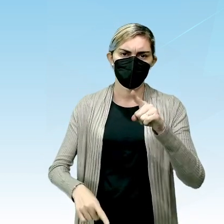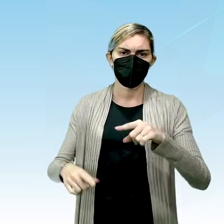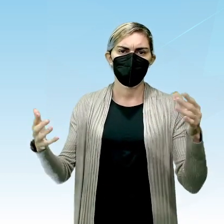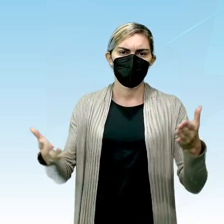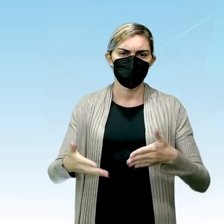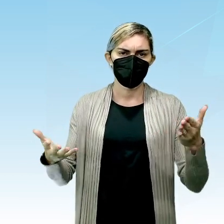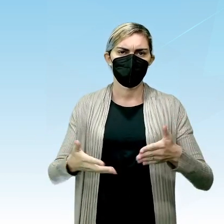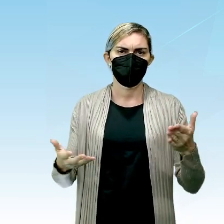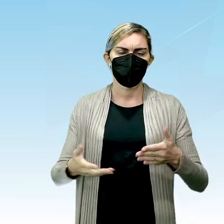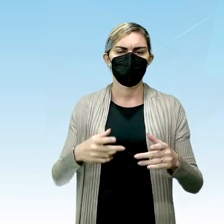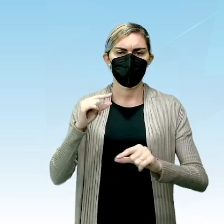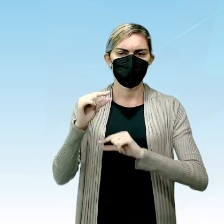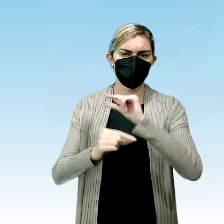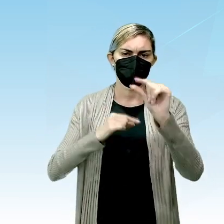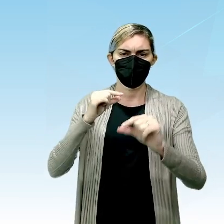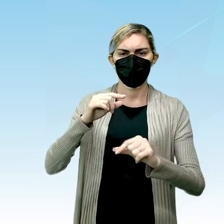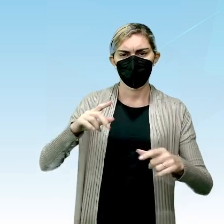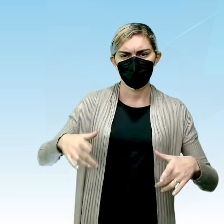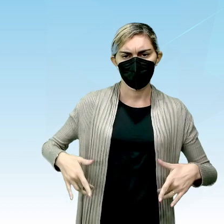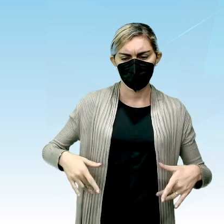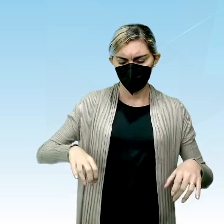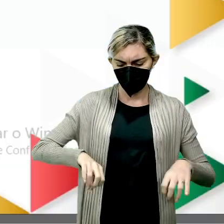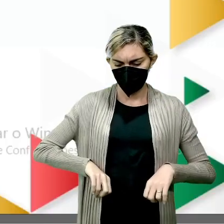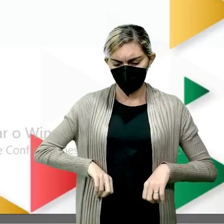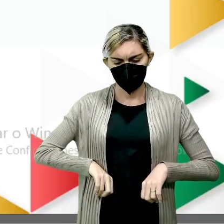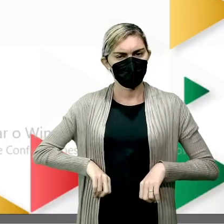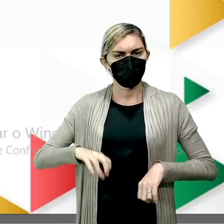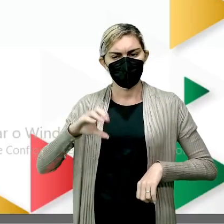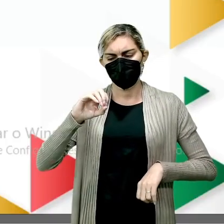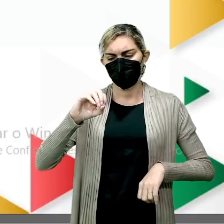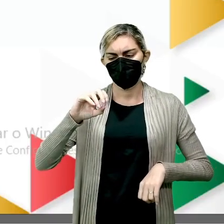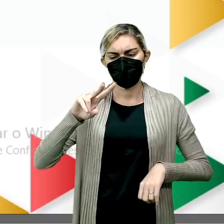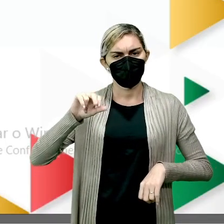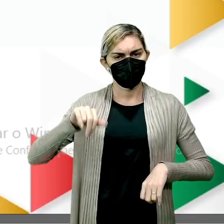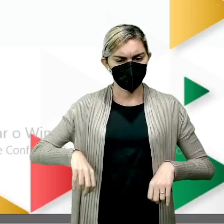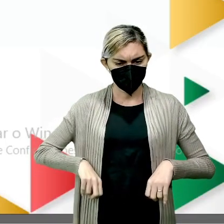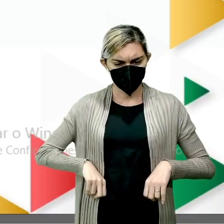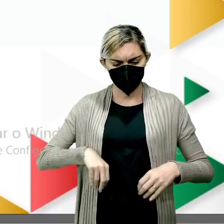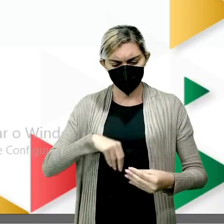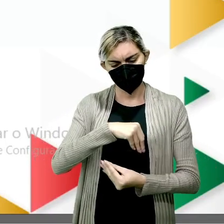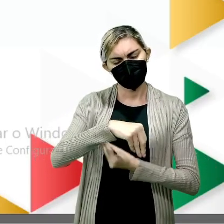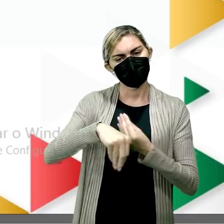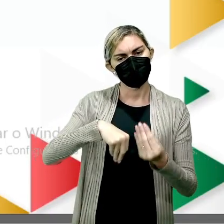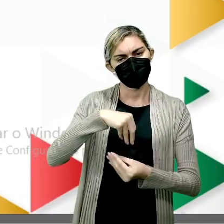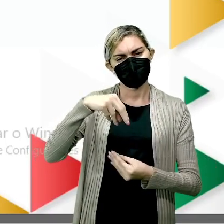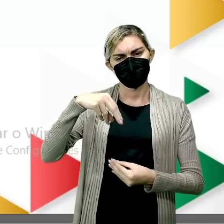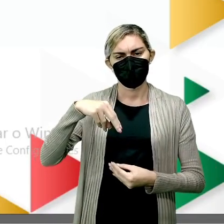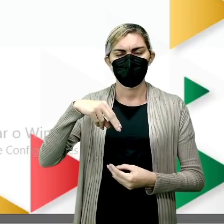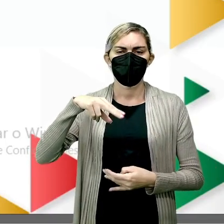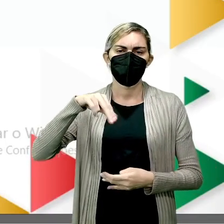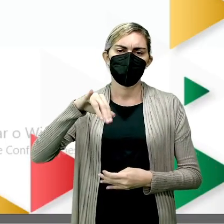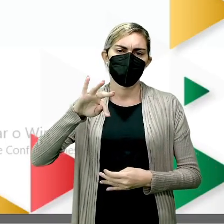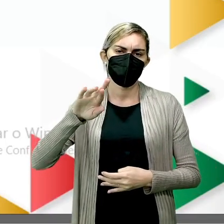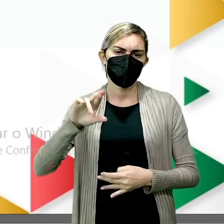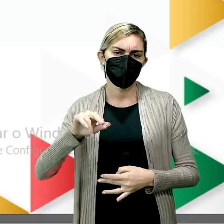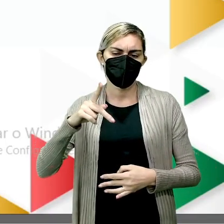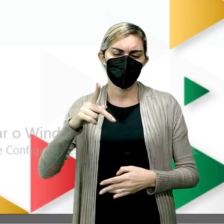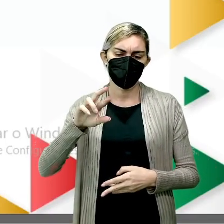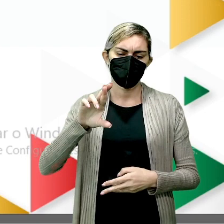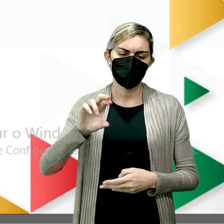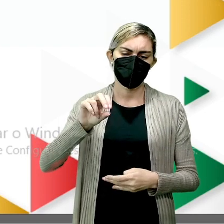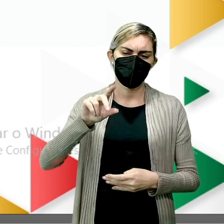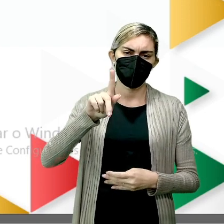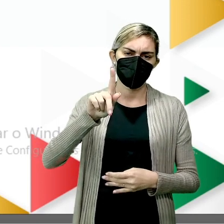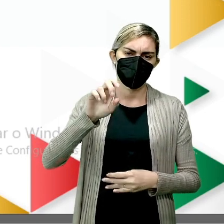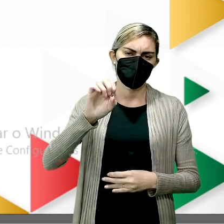falar um pouco lá do ovário. No ovário vai produzir o hormônio estrógeno e o progesterona.